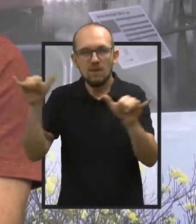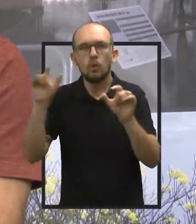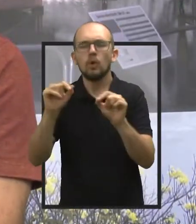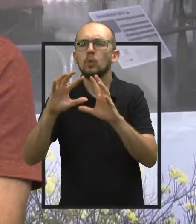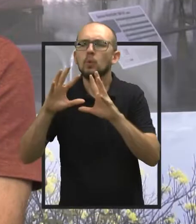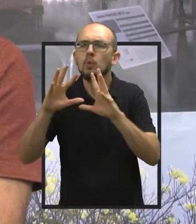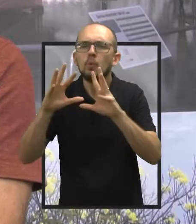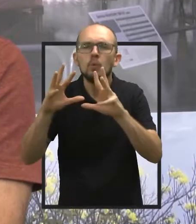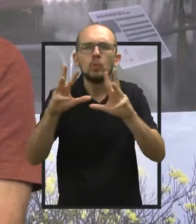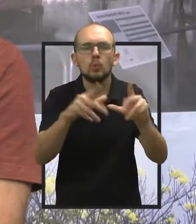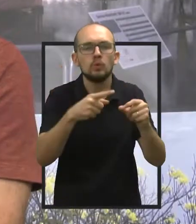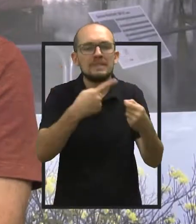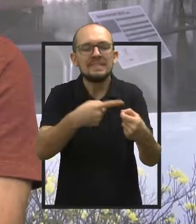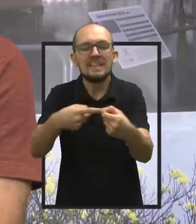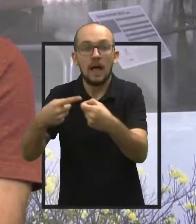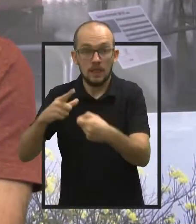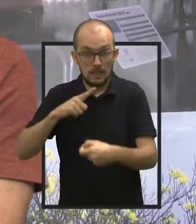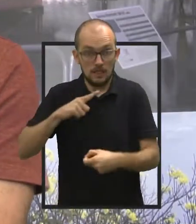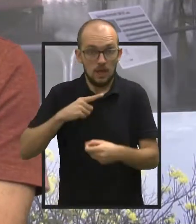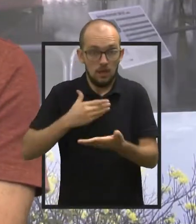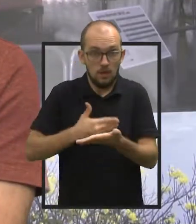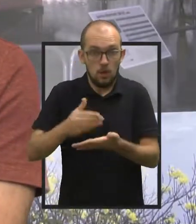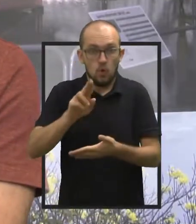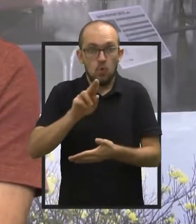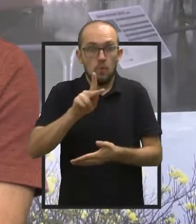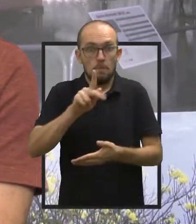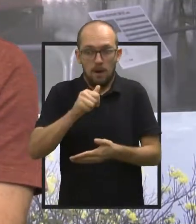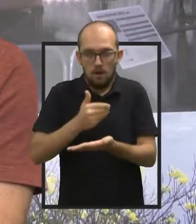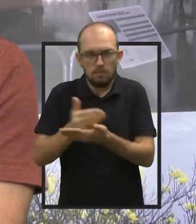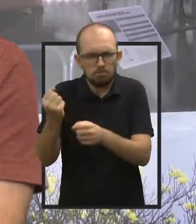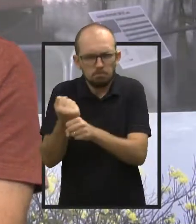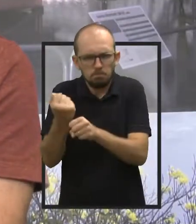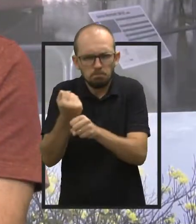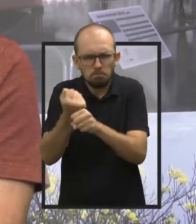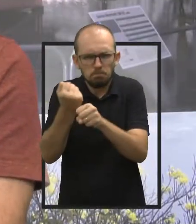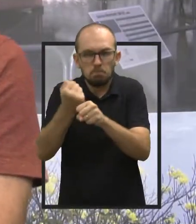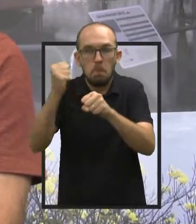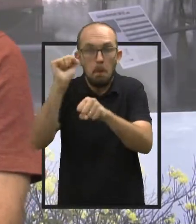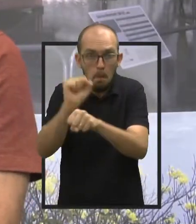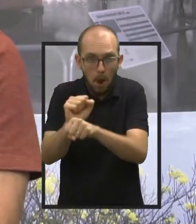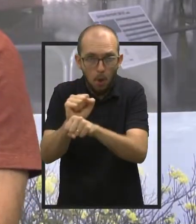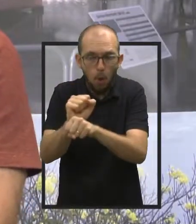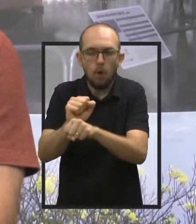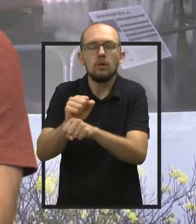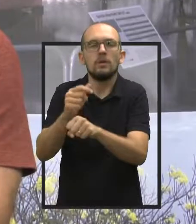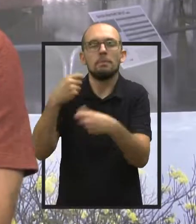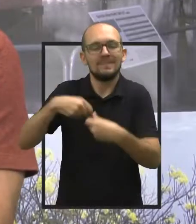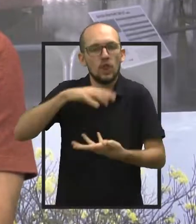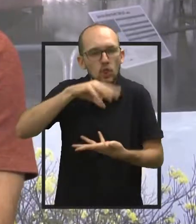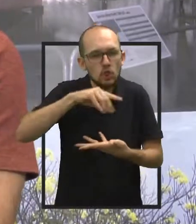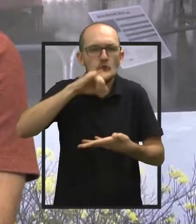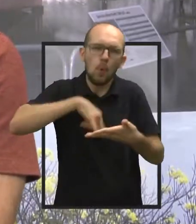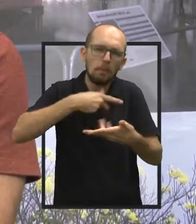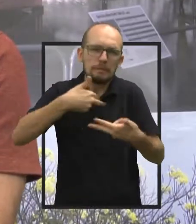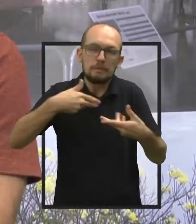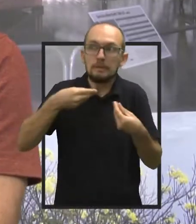as UPAs que estão paradas, certo, mandem toda a documentação, certo, para poder fazer essa